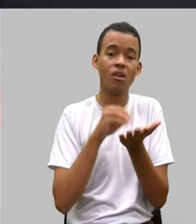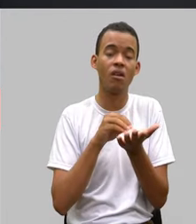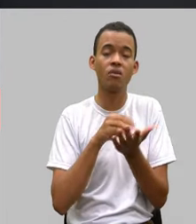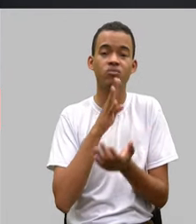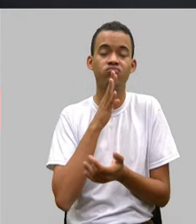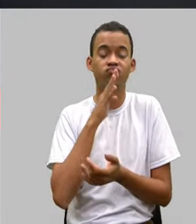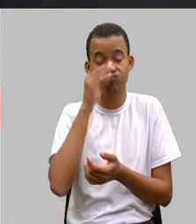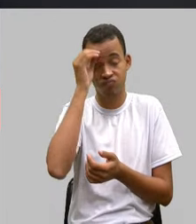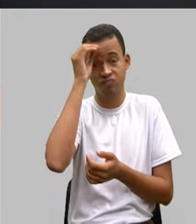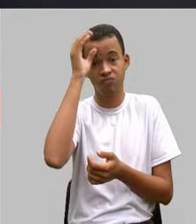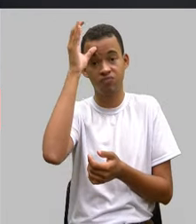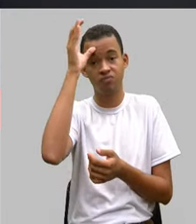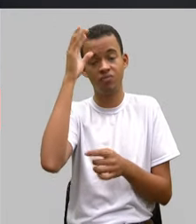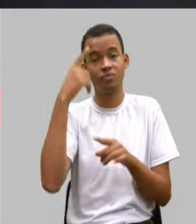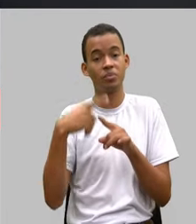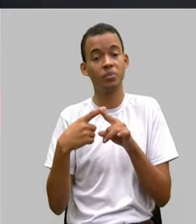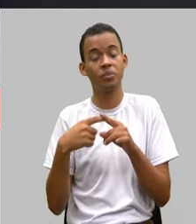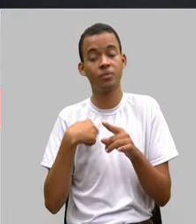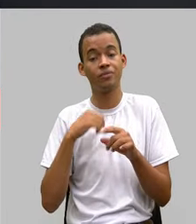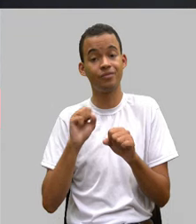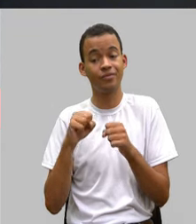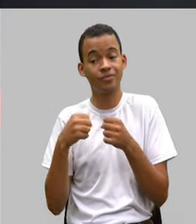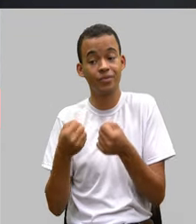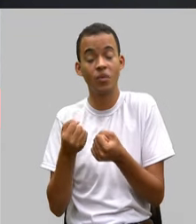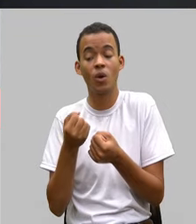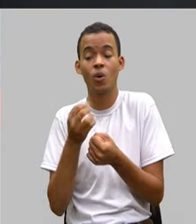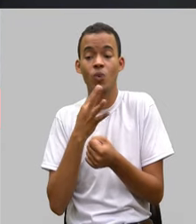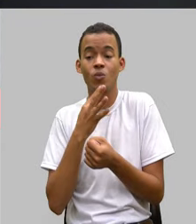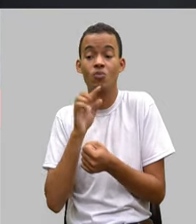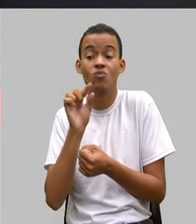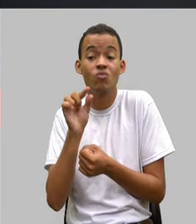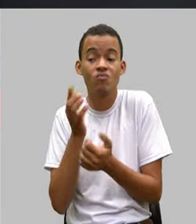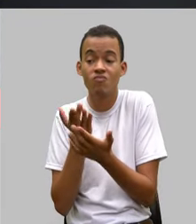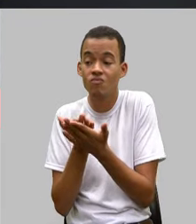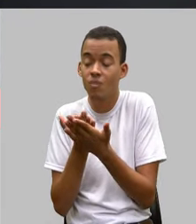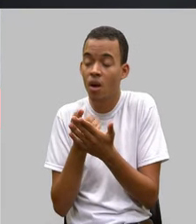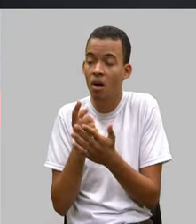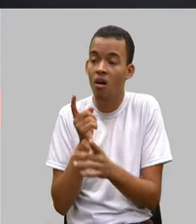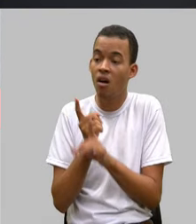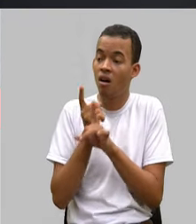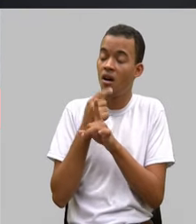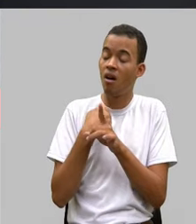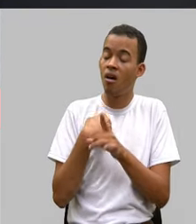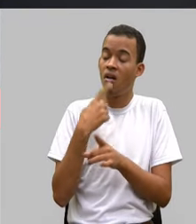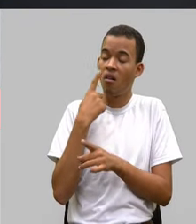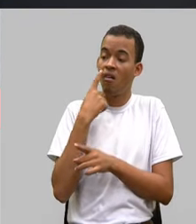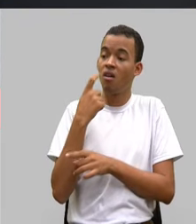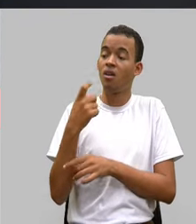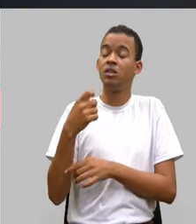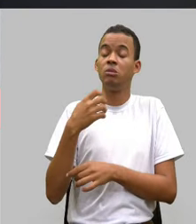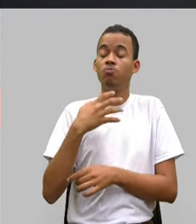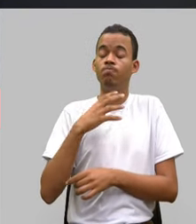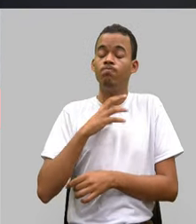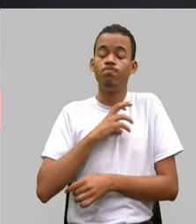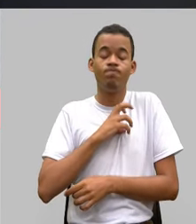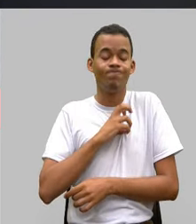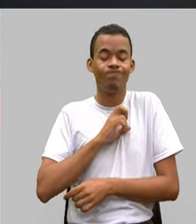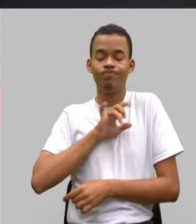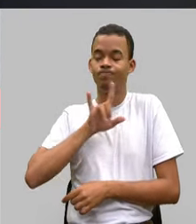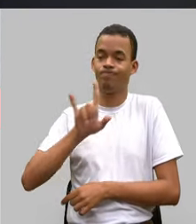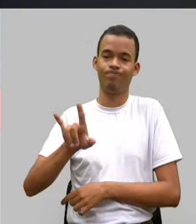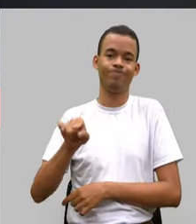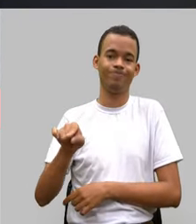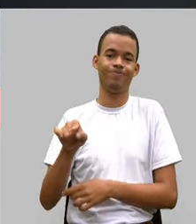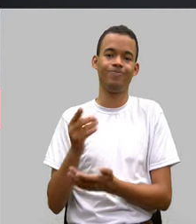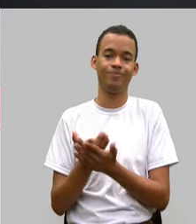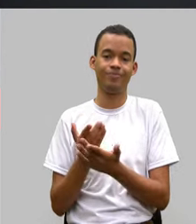conhecer um pouco sobre assunto que eu me apaixonei completamente pelo tema e daí comecei a tratar